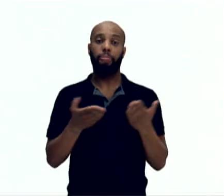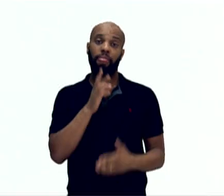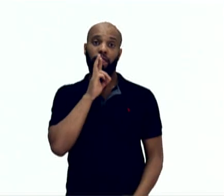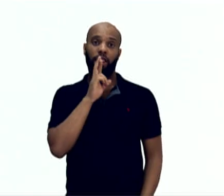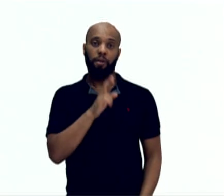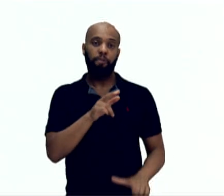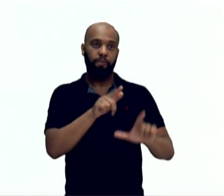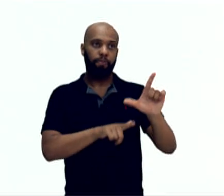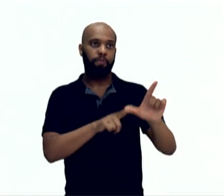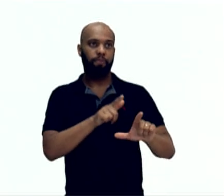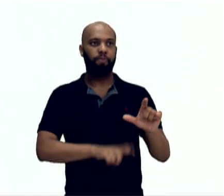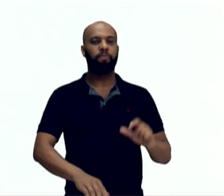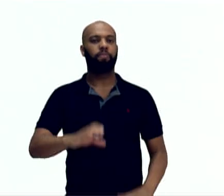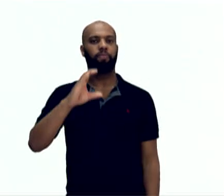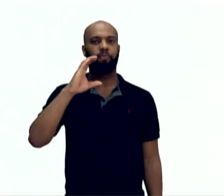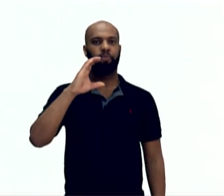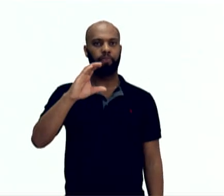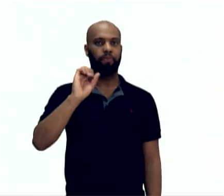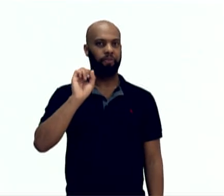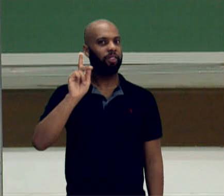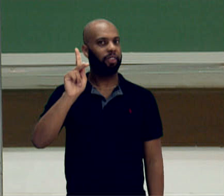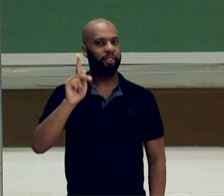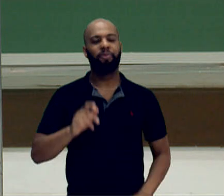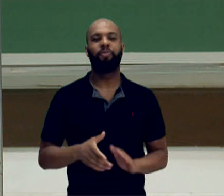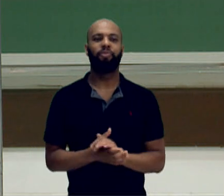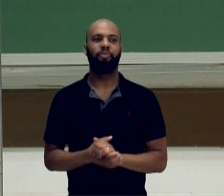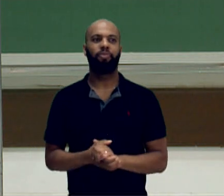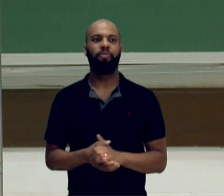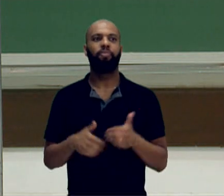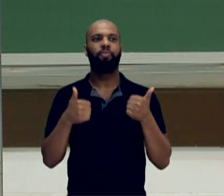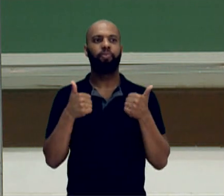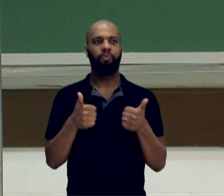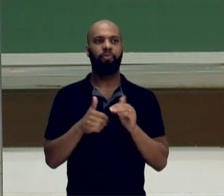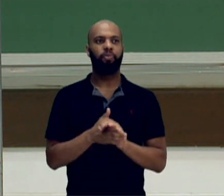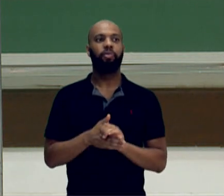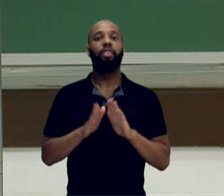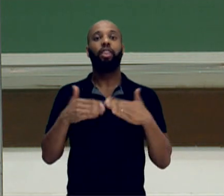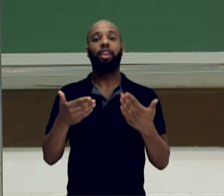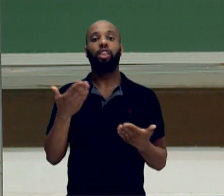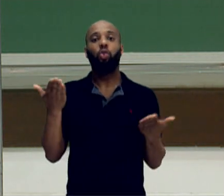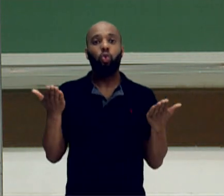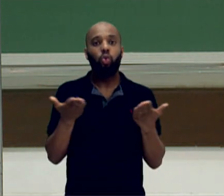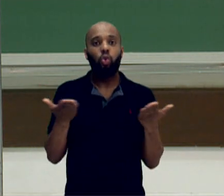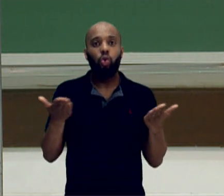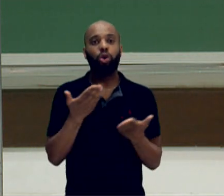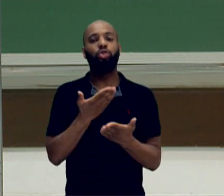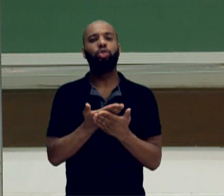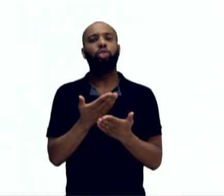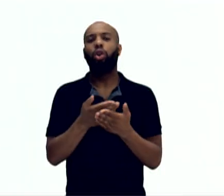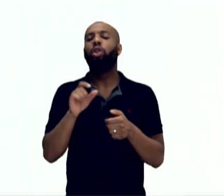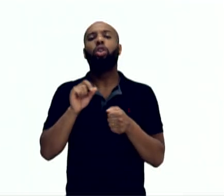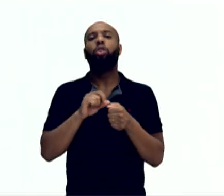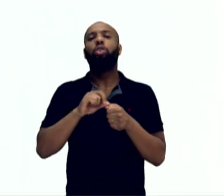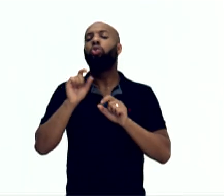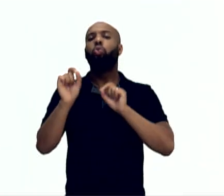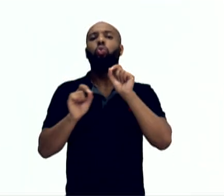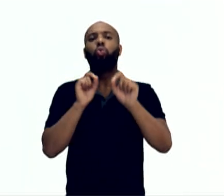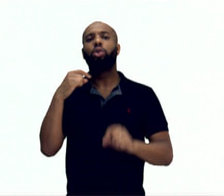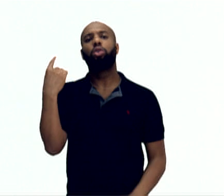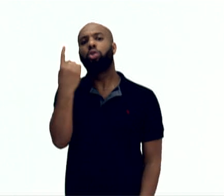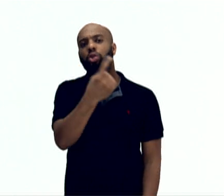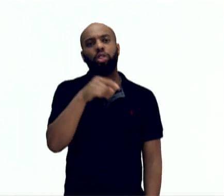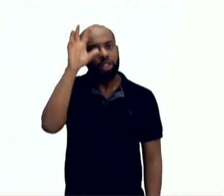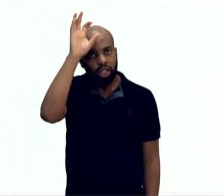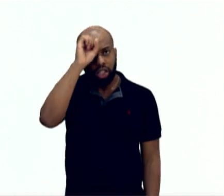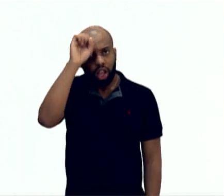Resposta, letra C. Ok? Muito bem. Nessa aula, então, a gente fez o quê? A gente